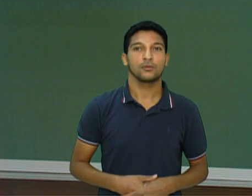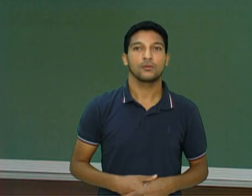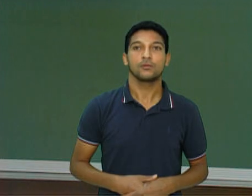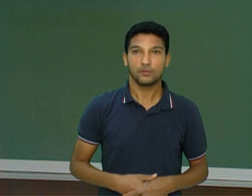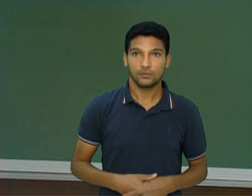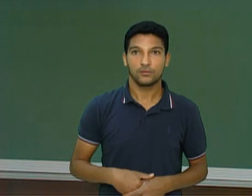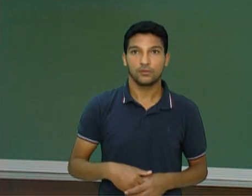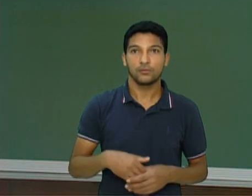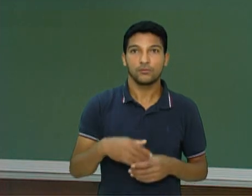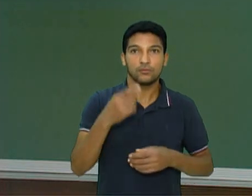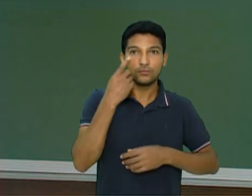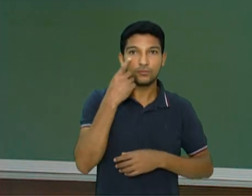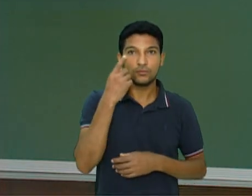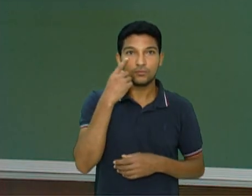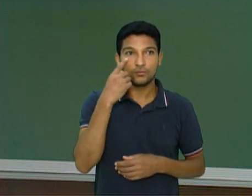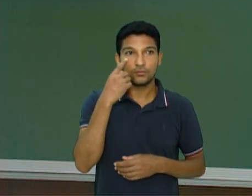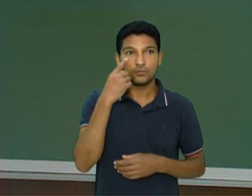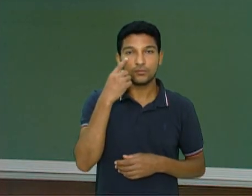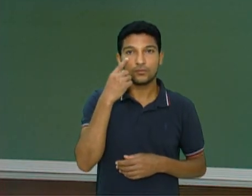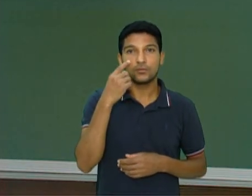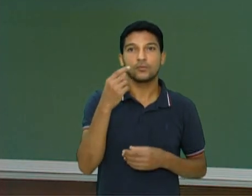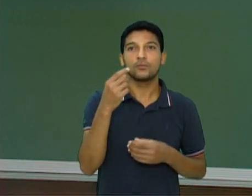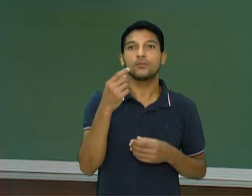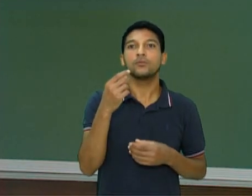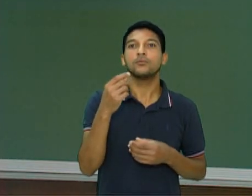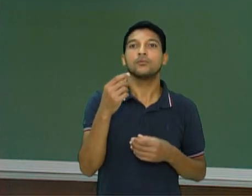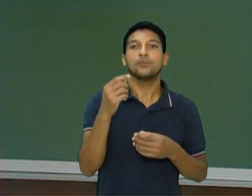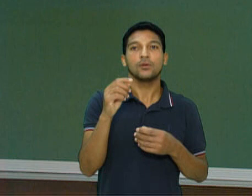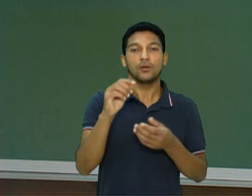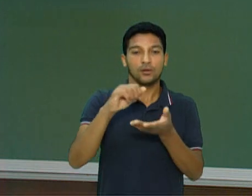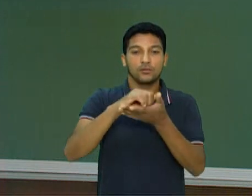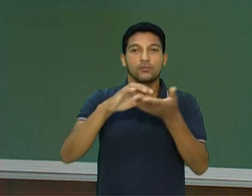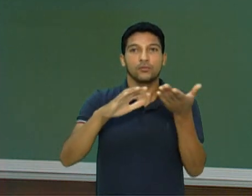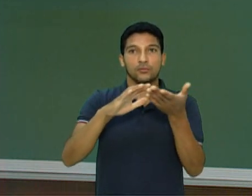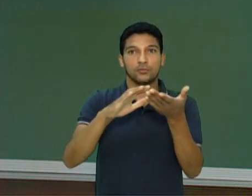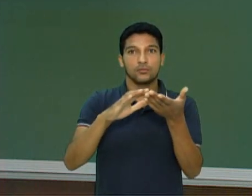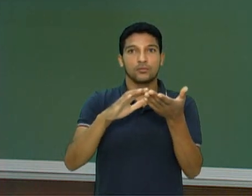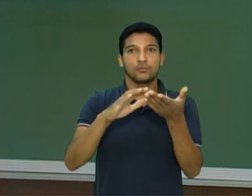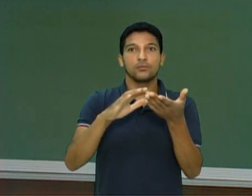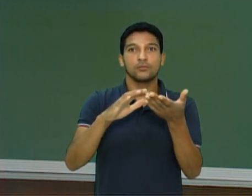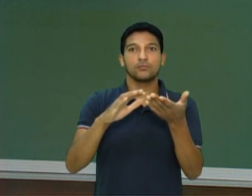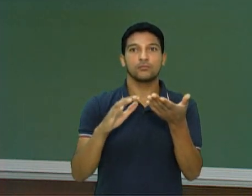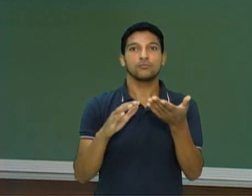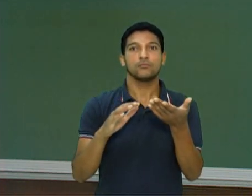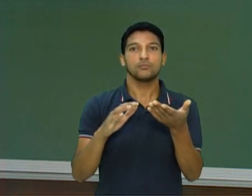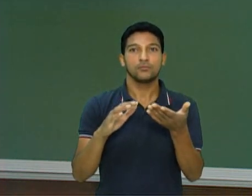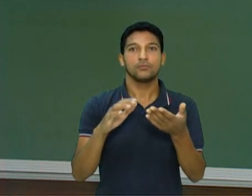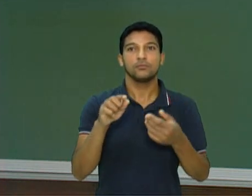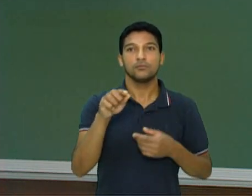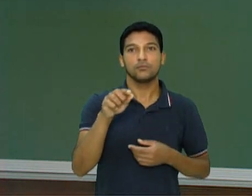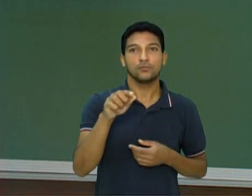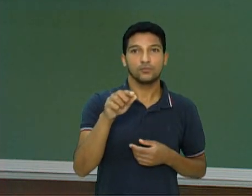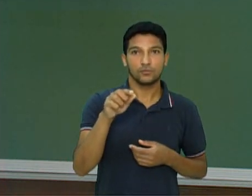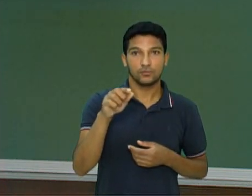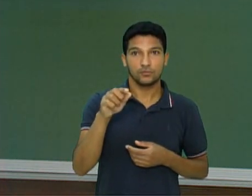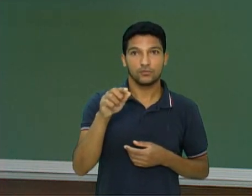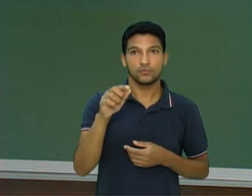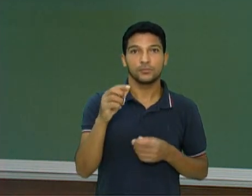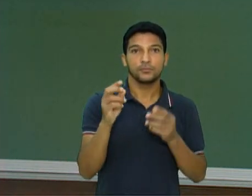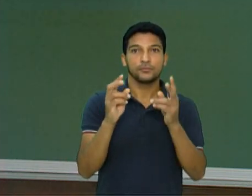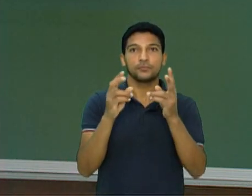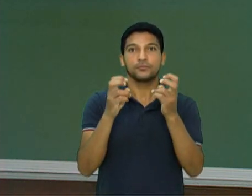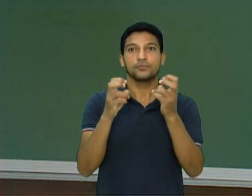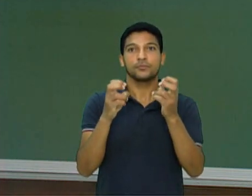E aí, conseguiram? Veja que esse, né, é um pouco, talvez para o entendimento, para a nossa imaginação, seja um pouco mais tranquilo que o